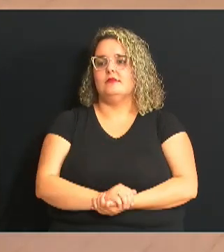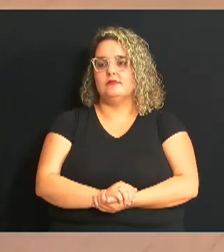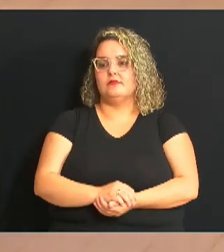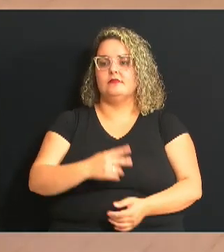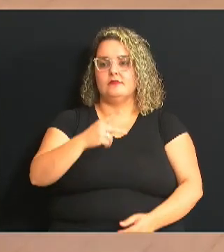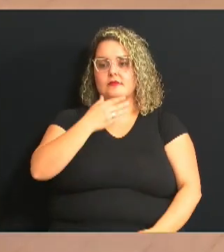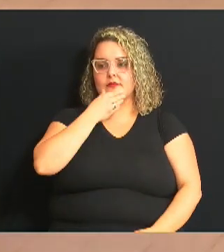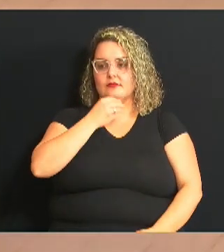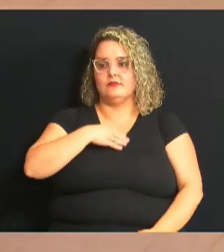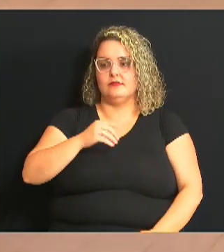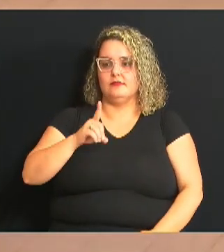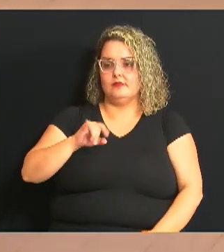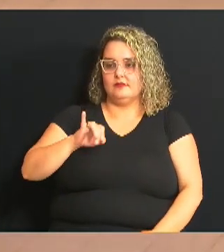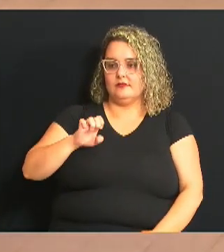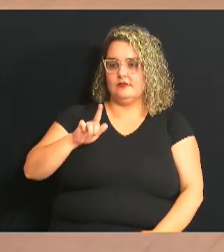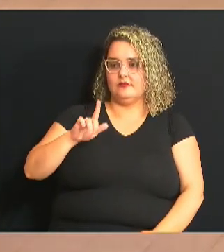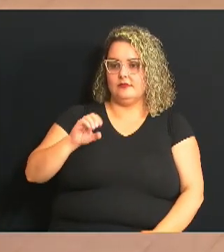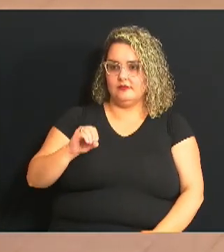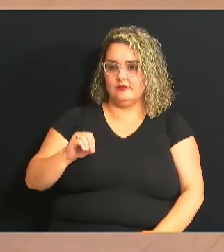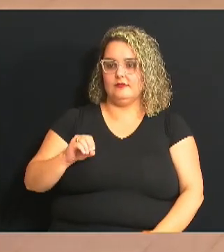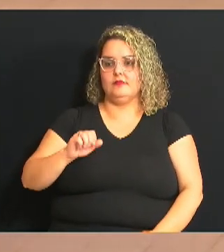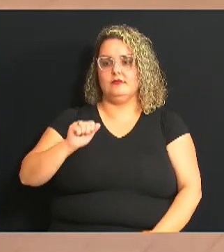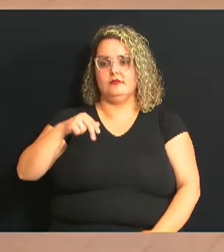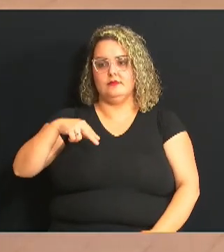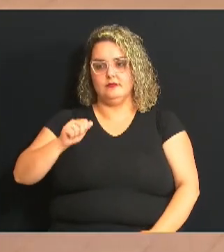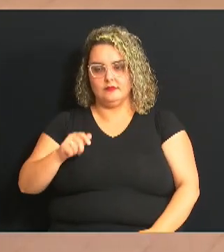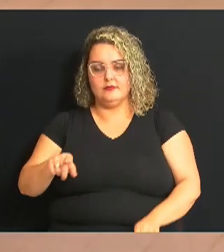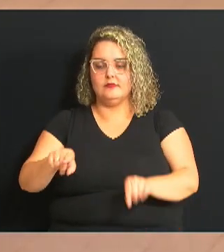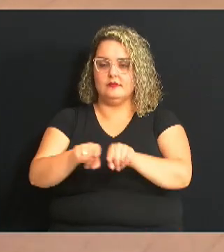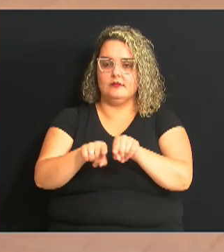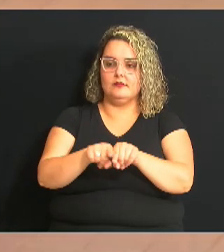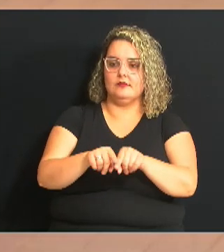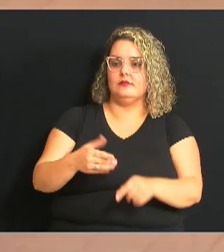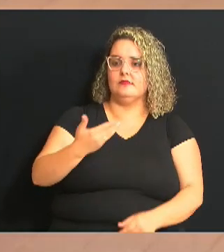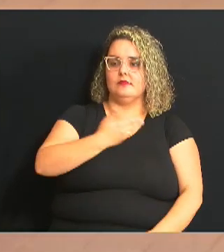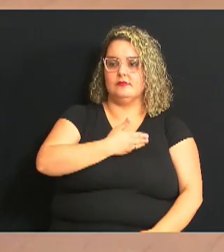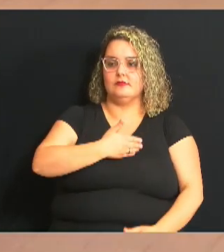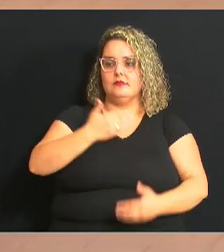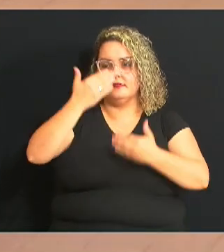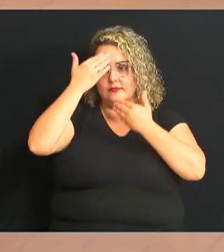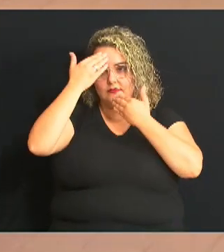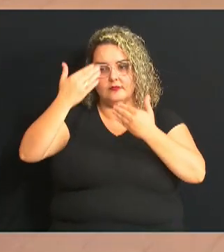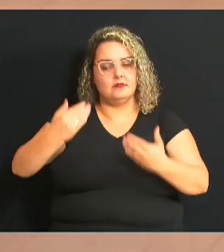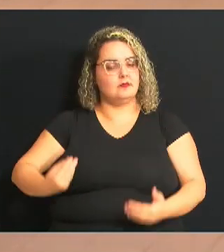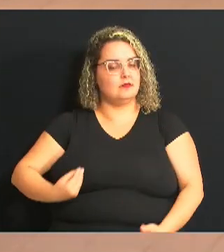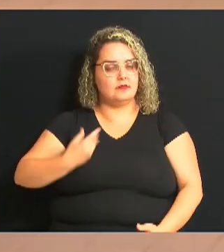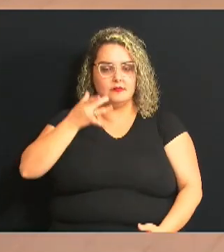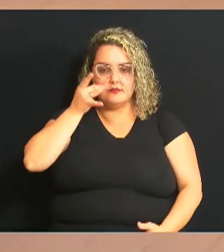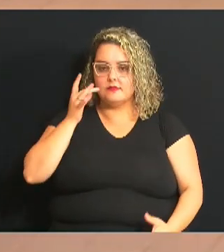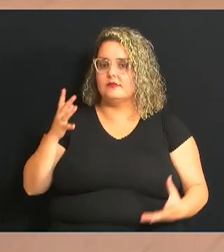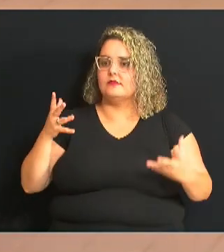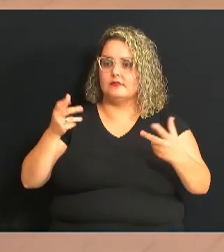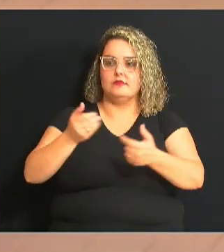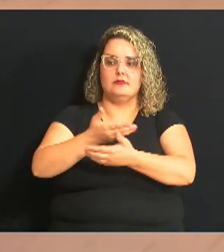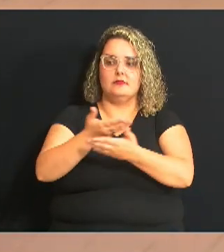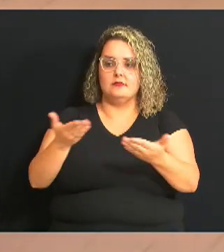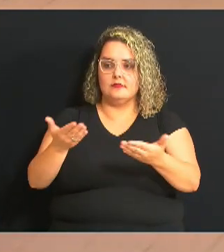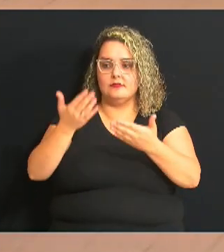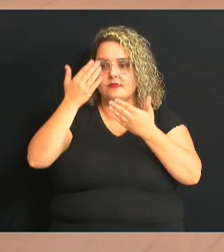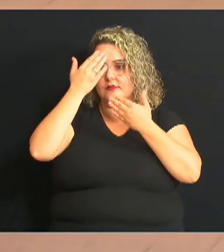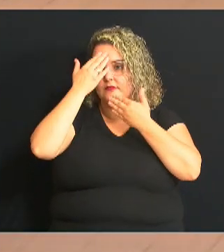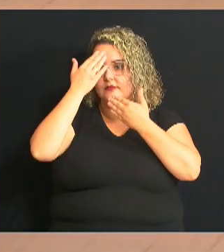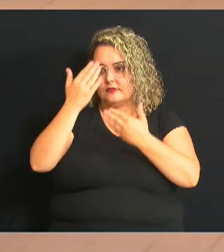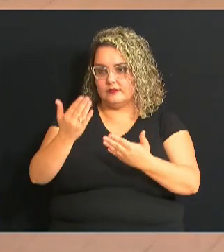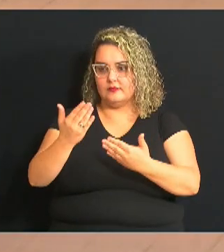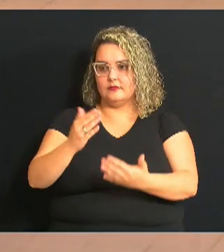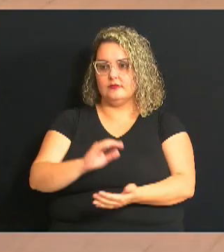o Diego e a Ana Laura, os seus amigos que aqui estão. Então, agradecer a presença de todos vocês, agradecer